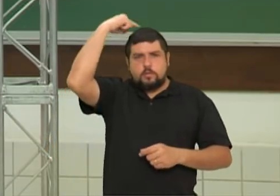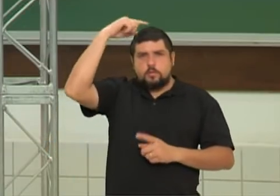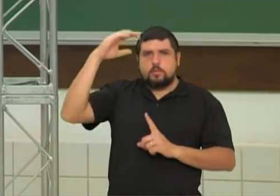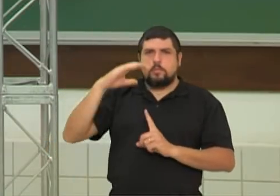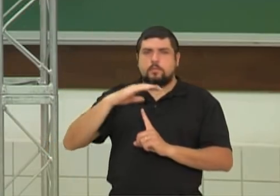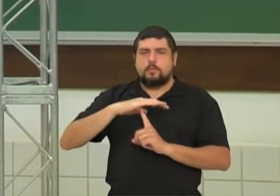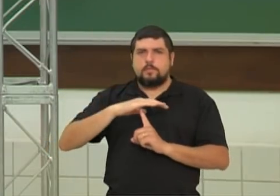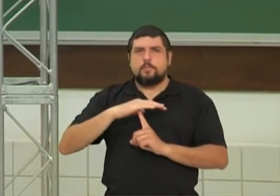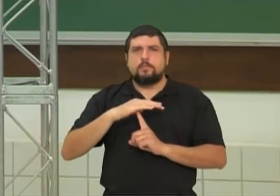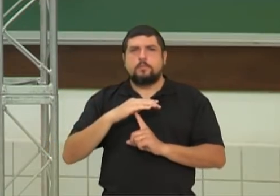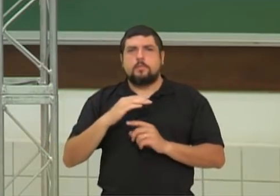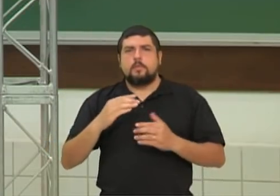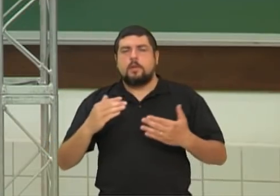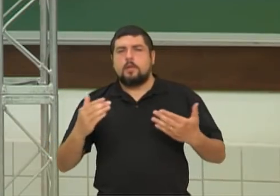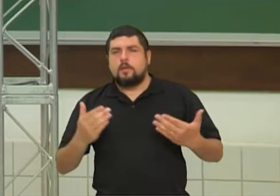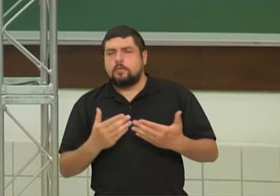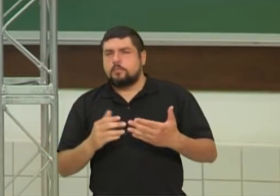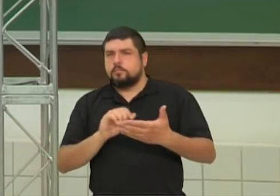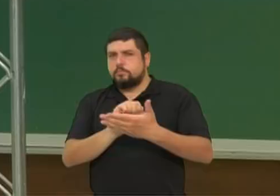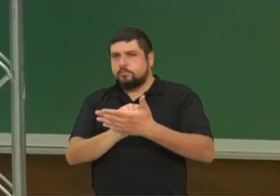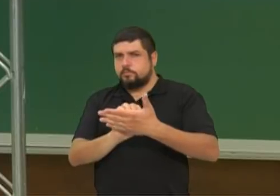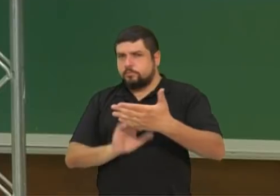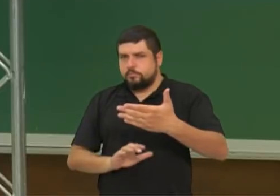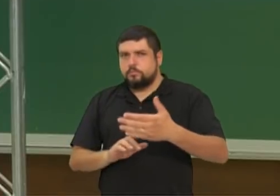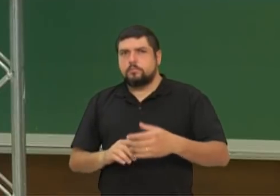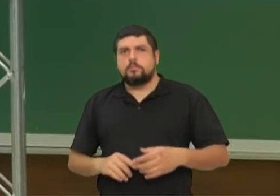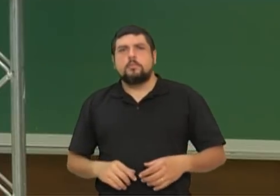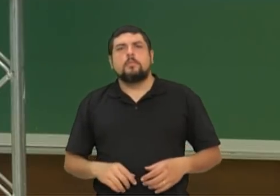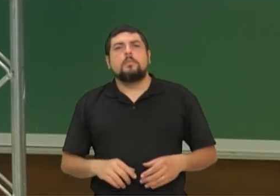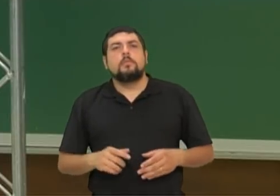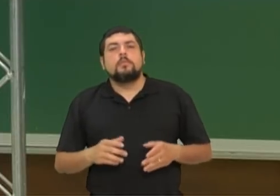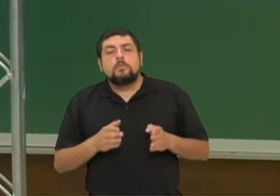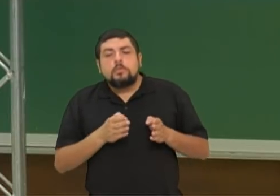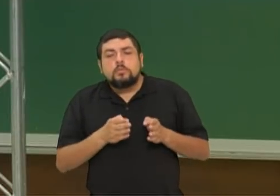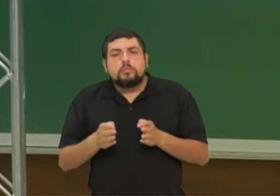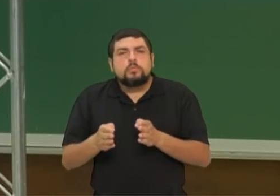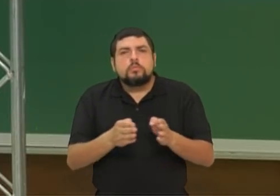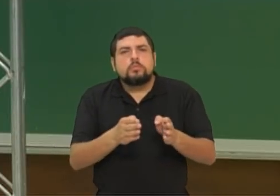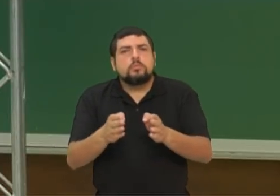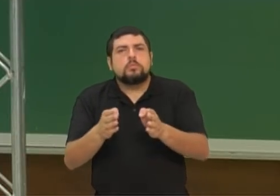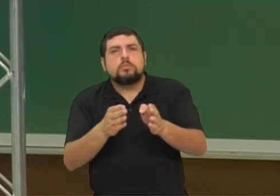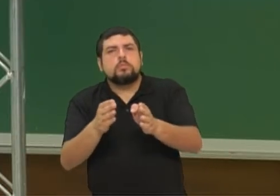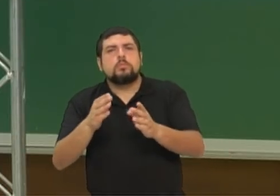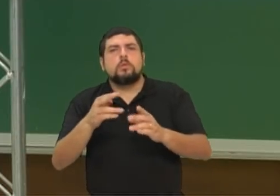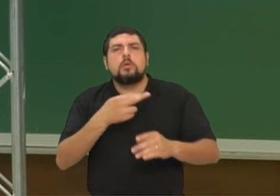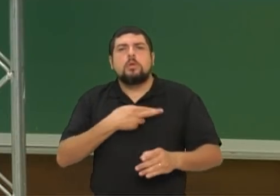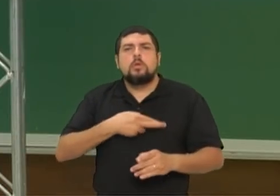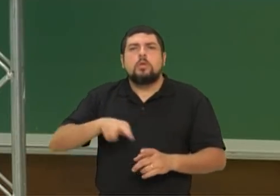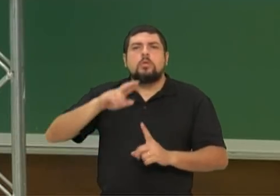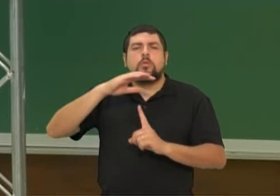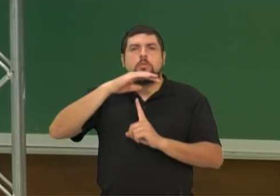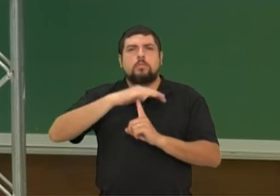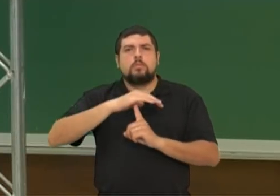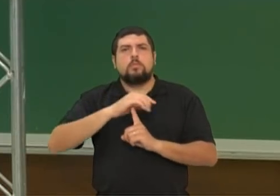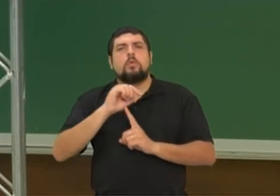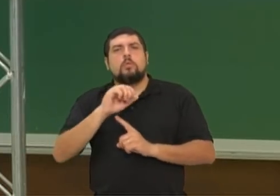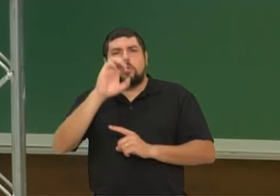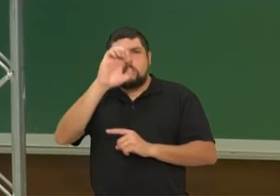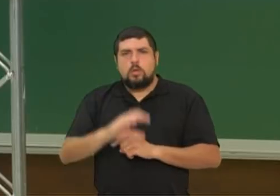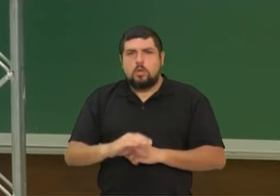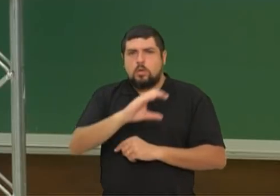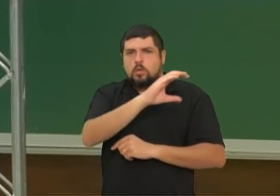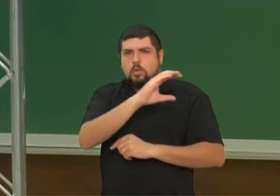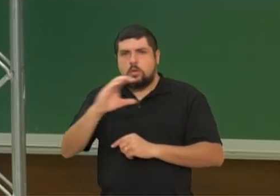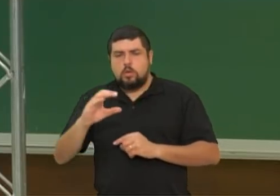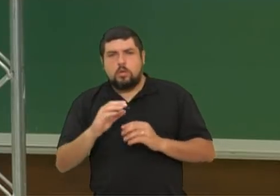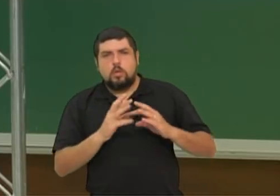no nosso quiz. Bem, o turismo religioso paranaense possui um roteiro católico de igrejas e santuários, chamados